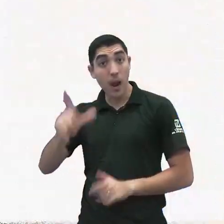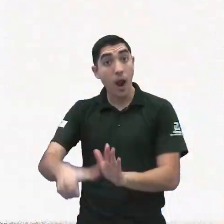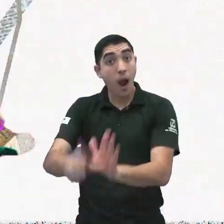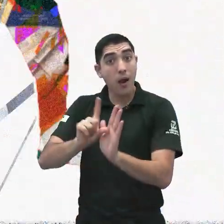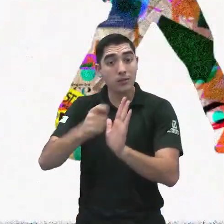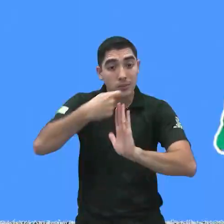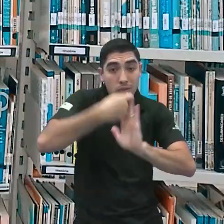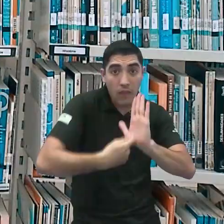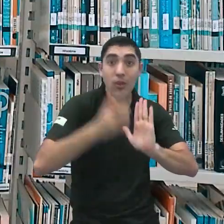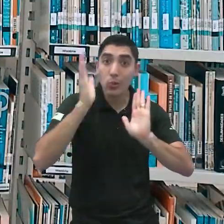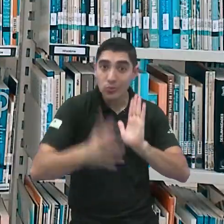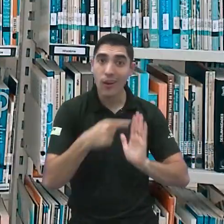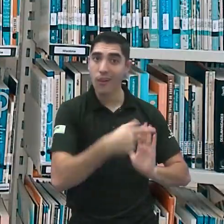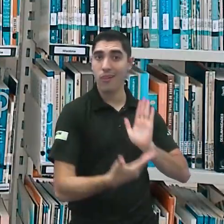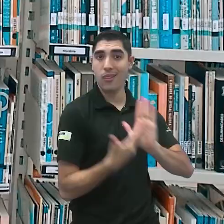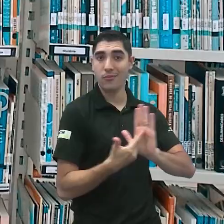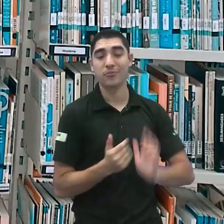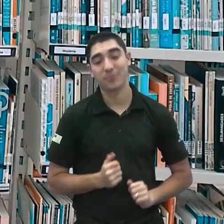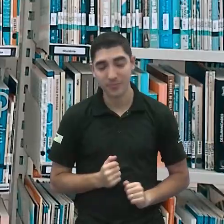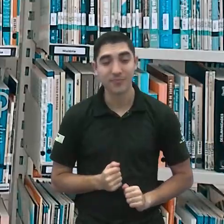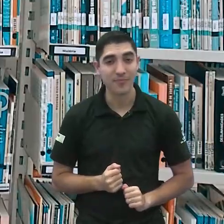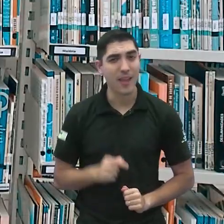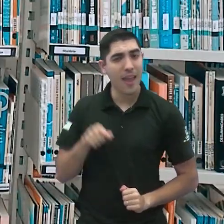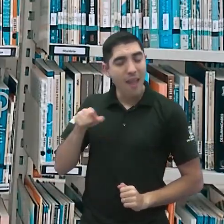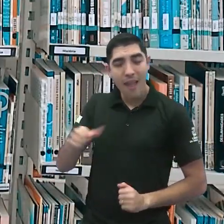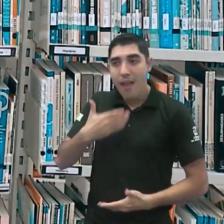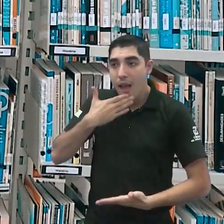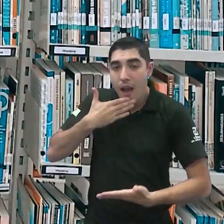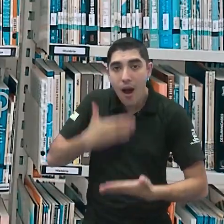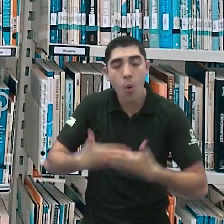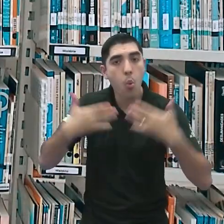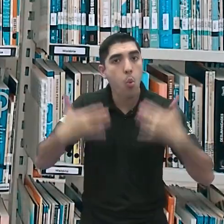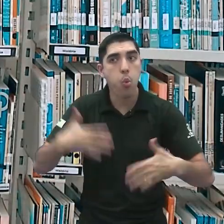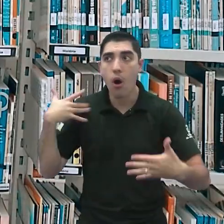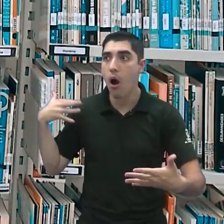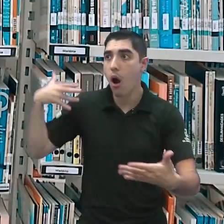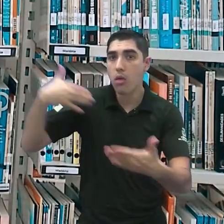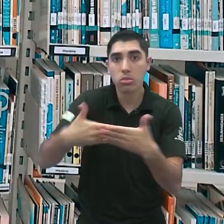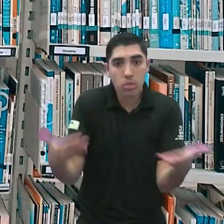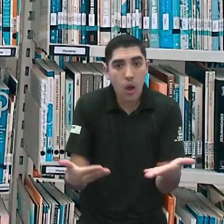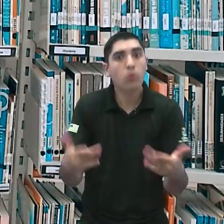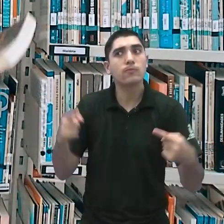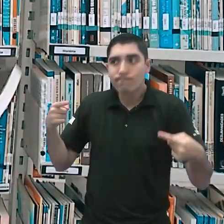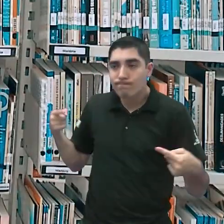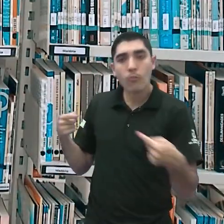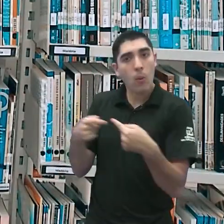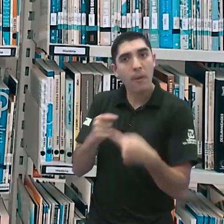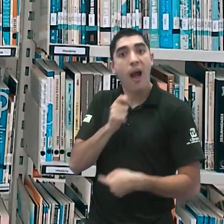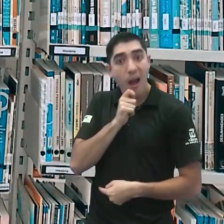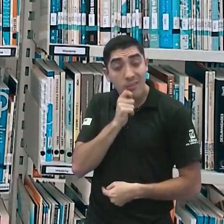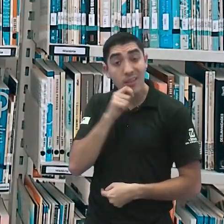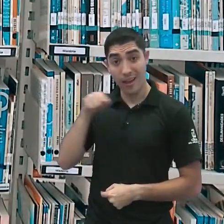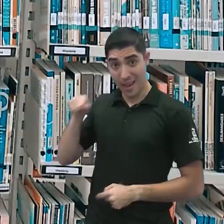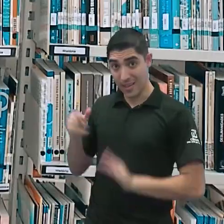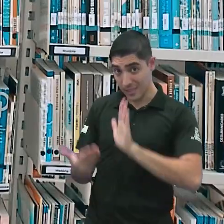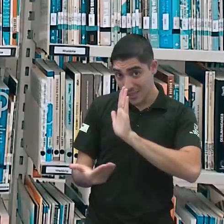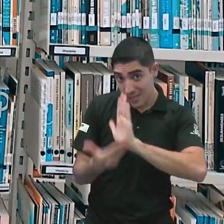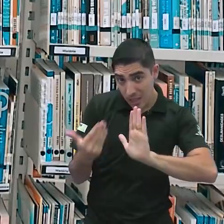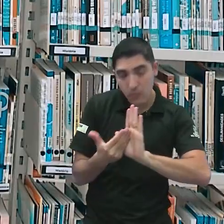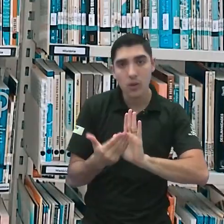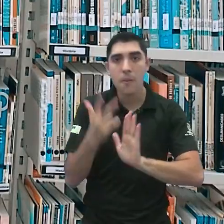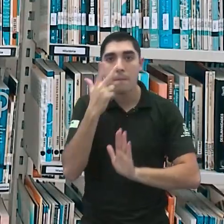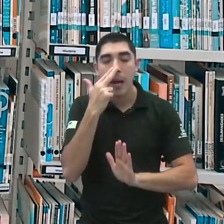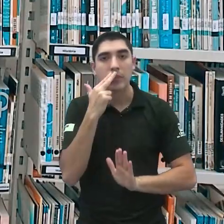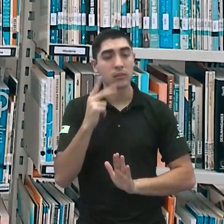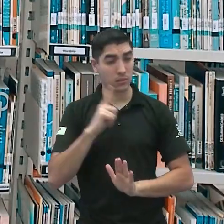Todos. Esse livro ele surpreende pela atualidade do seu assunto. Contudo, O Sol é para Todos, ele tem